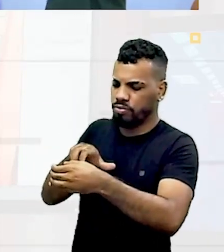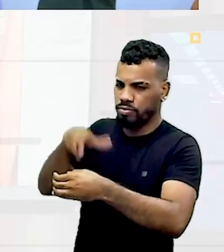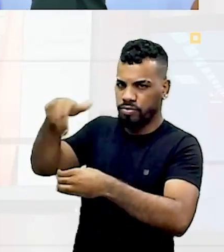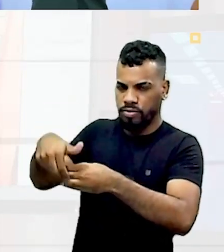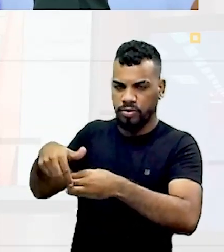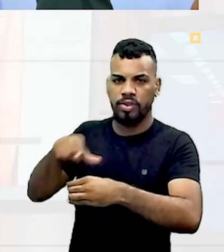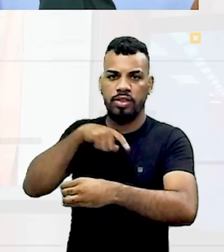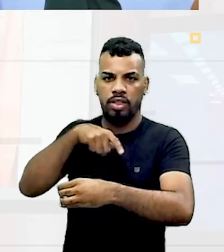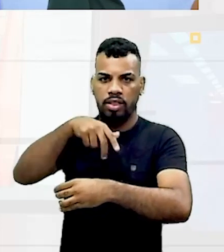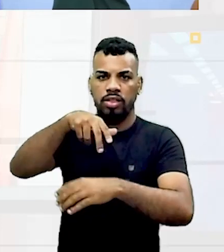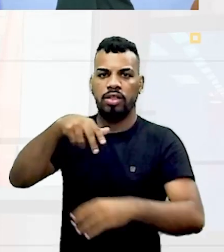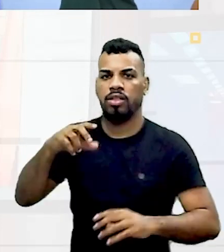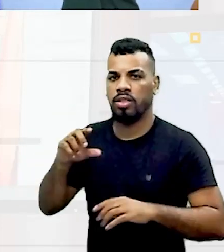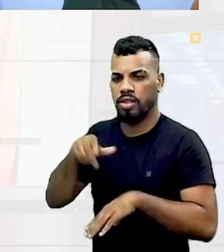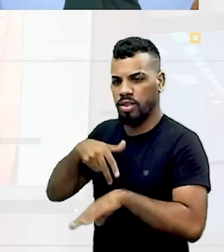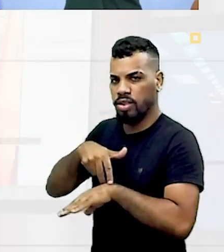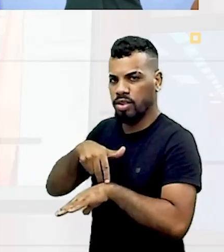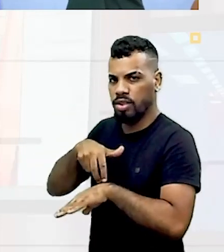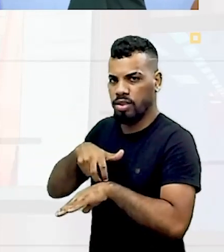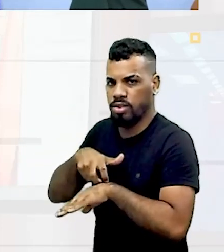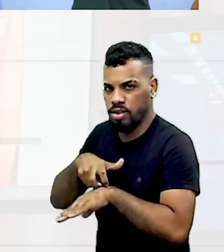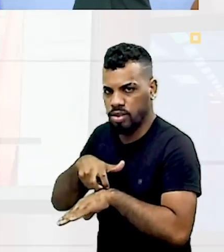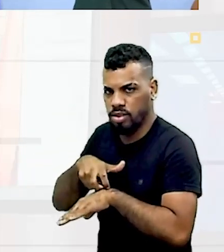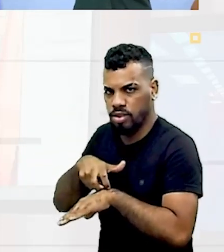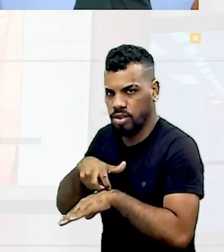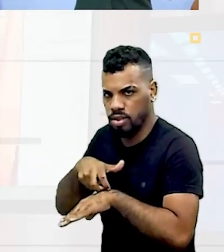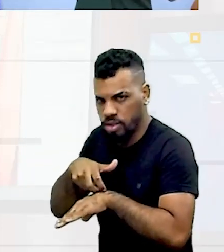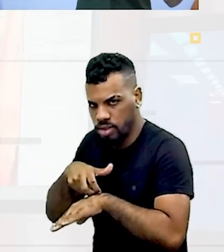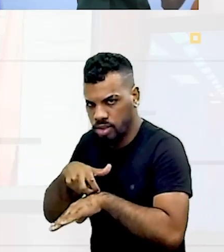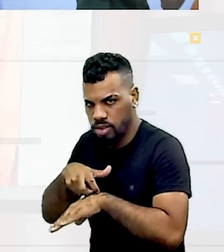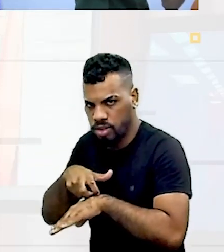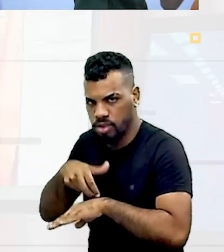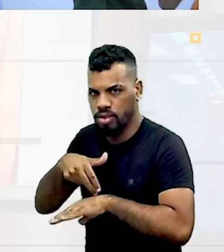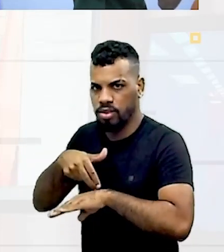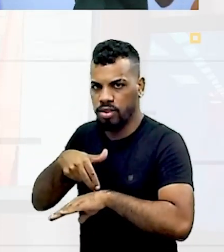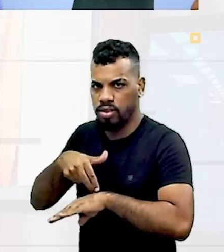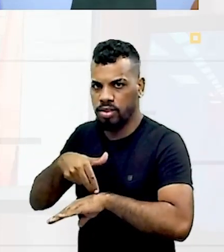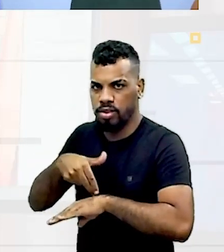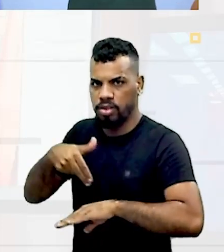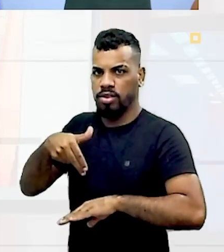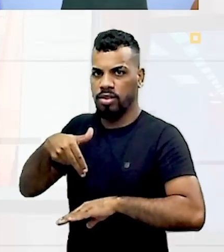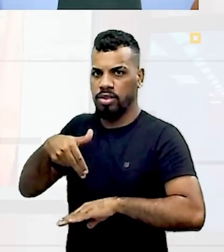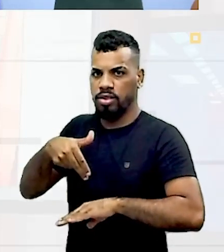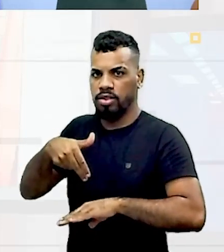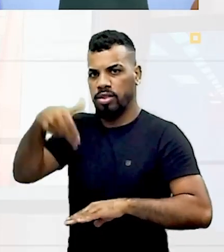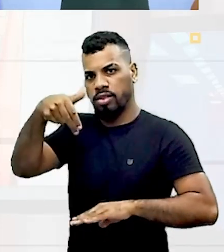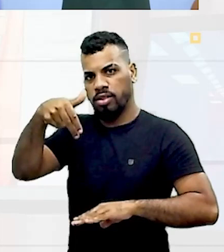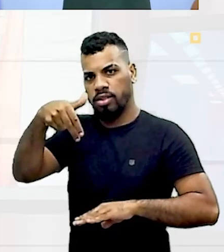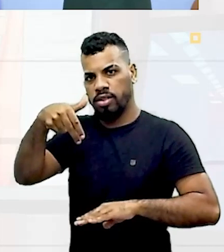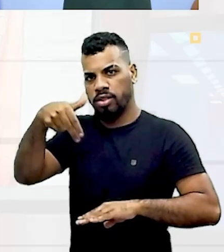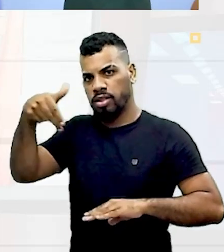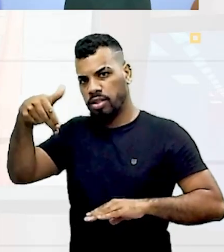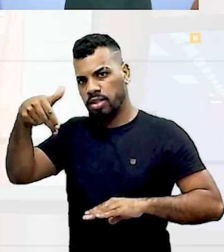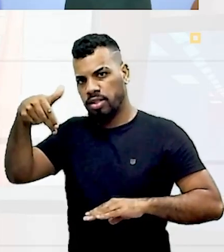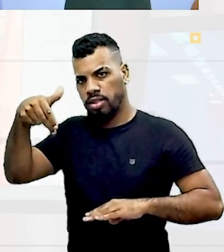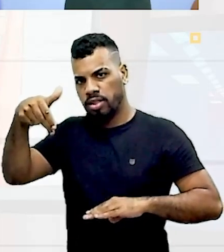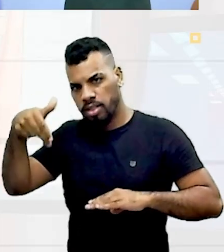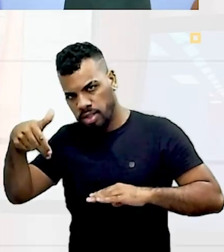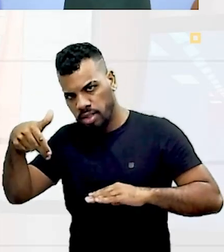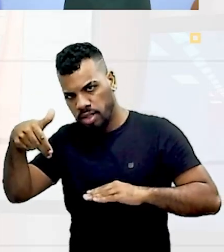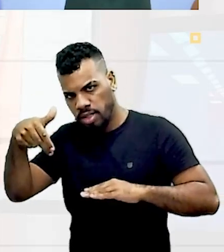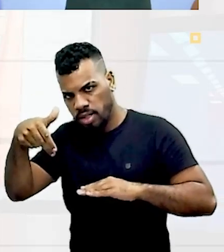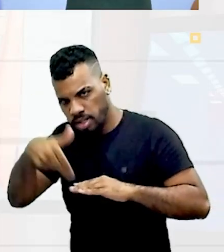estágio inicial, que ele vai se preparar para pular. Você vai ter o estágio mediano, que vai